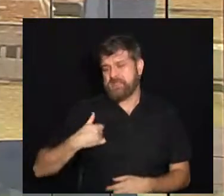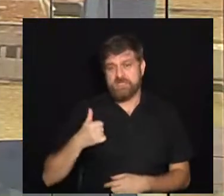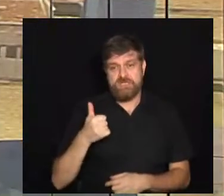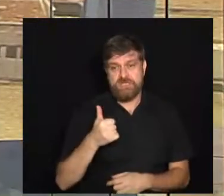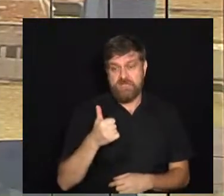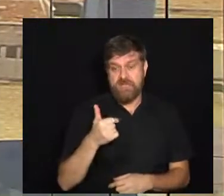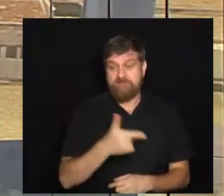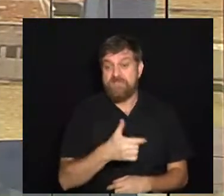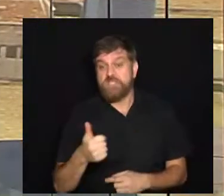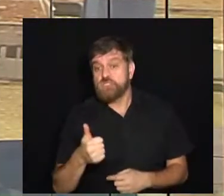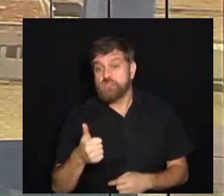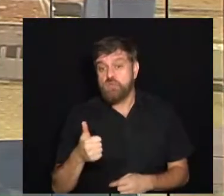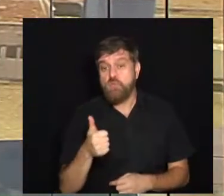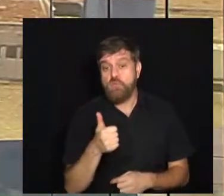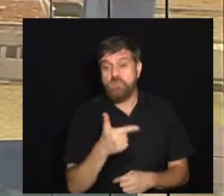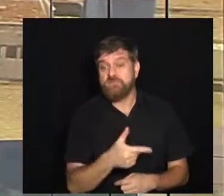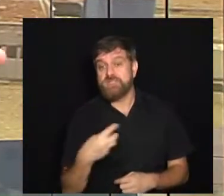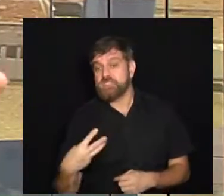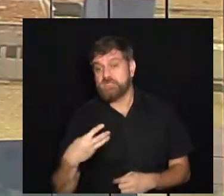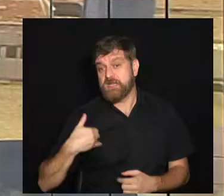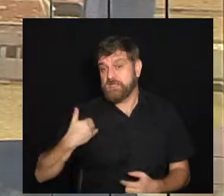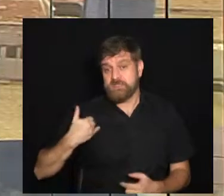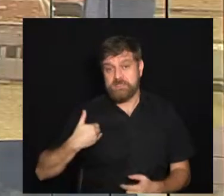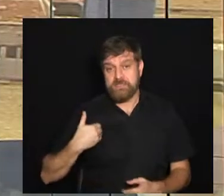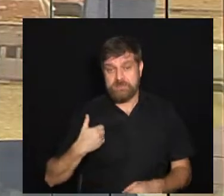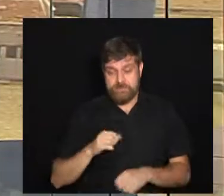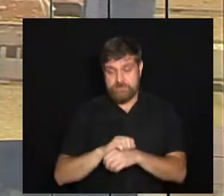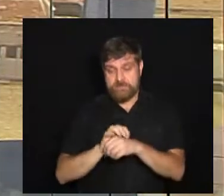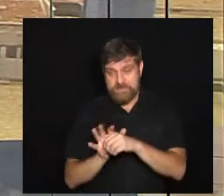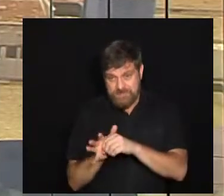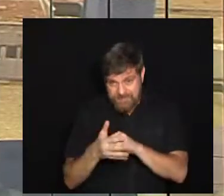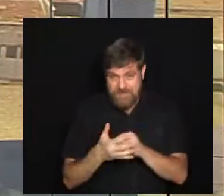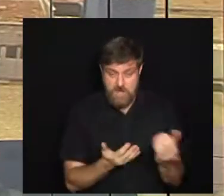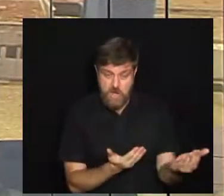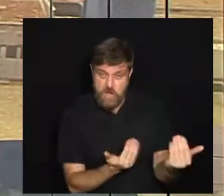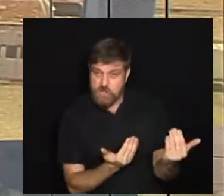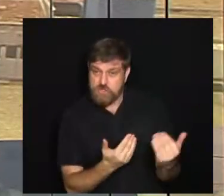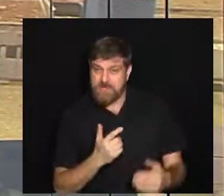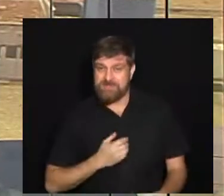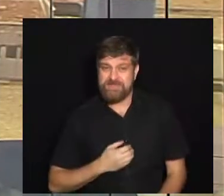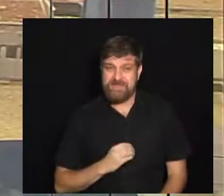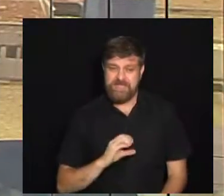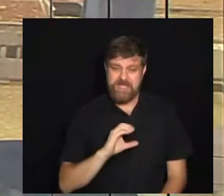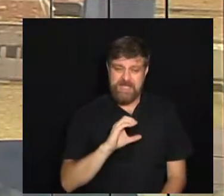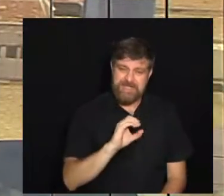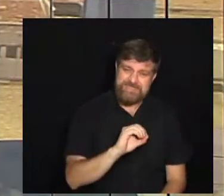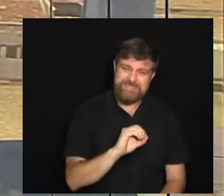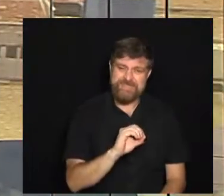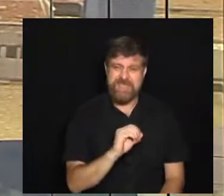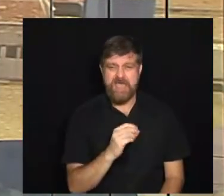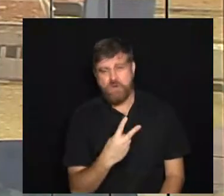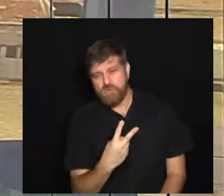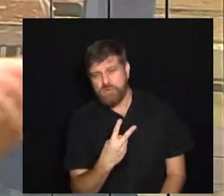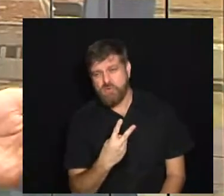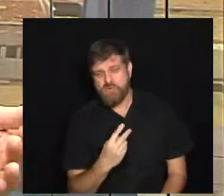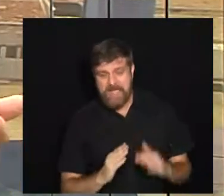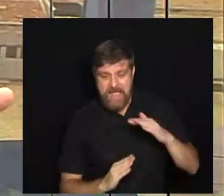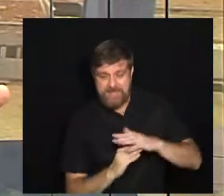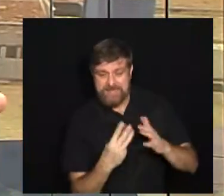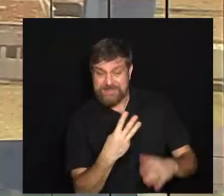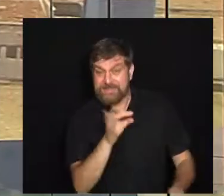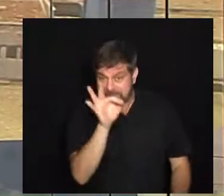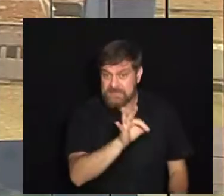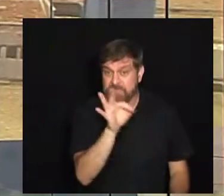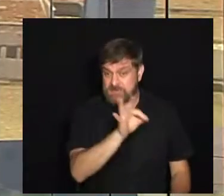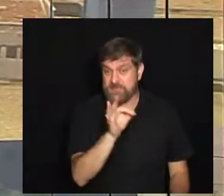23 25 anos a mortalidade do coronavírus nessas faixas etárias mais jovens ela é de 02 03 por cento o que ainda é muito